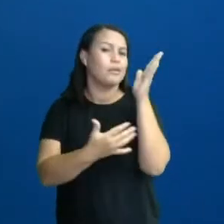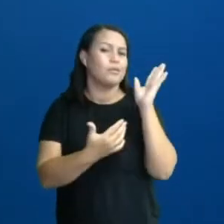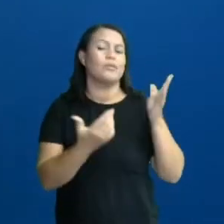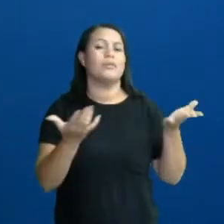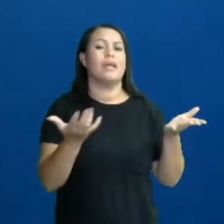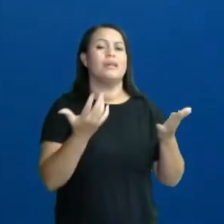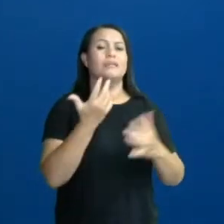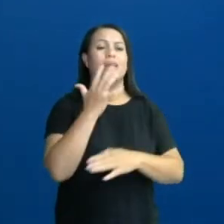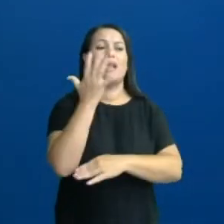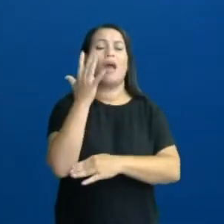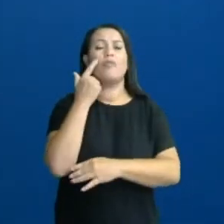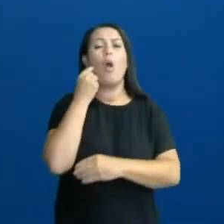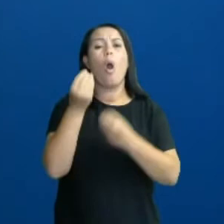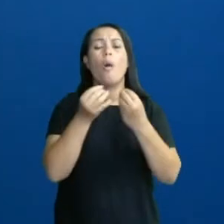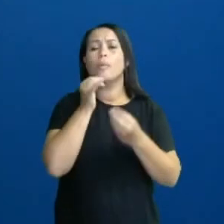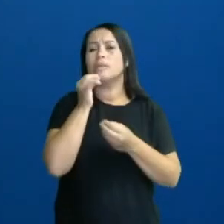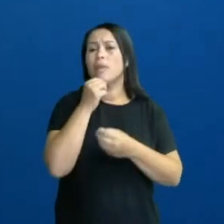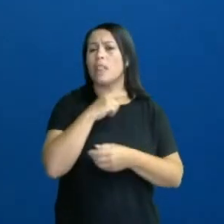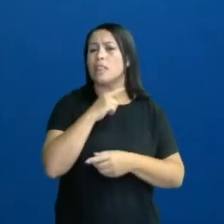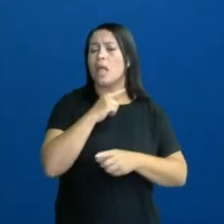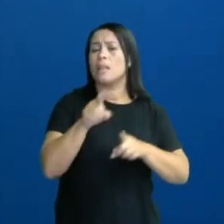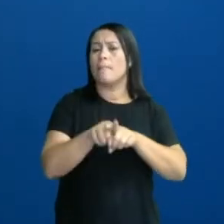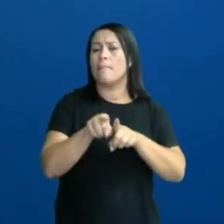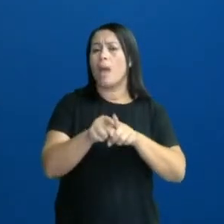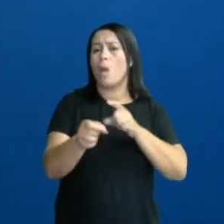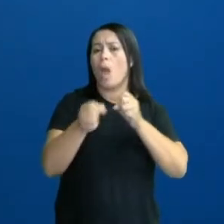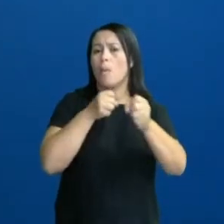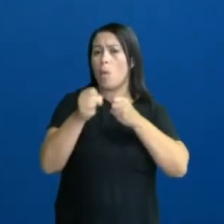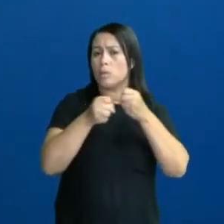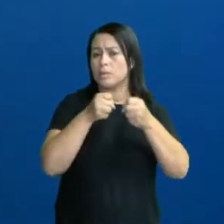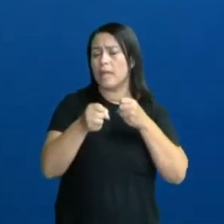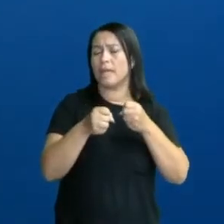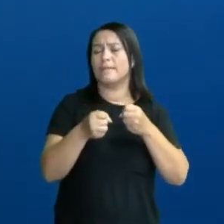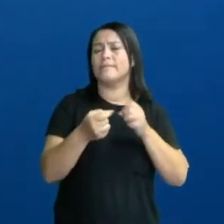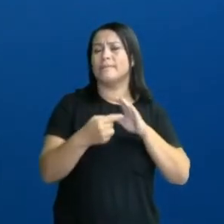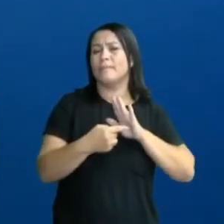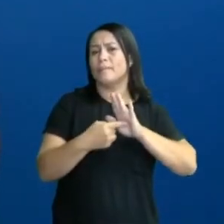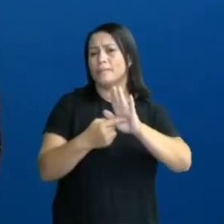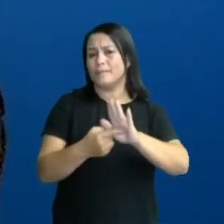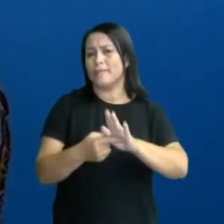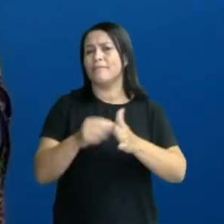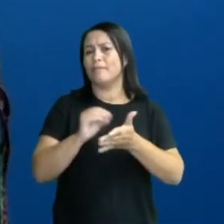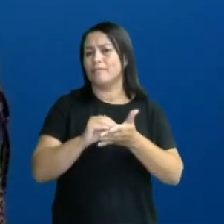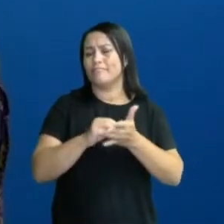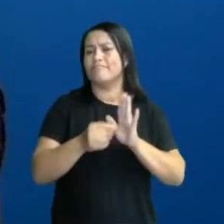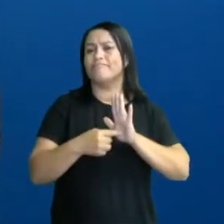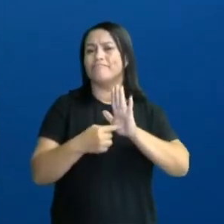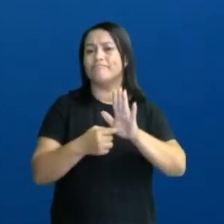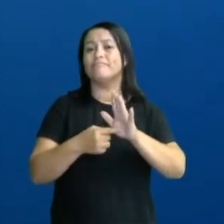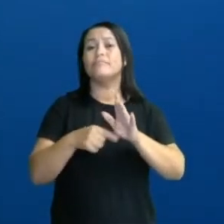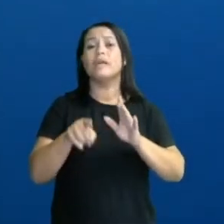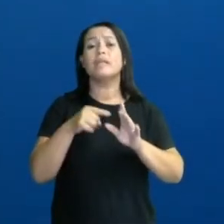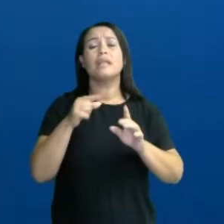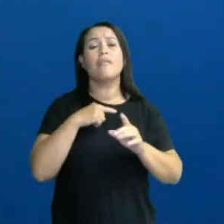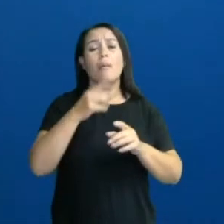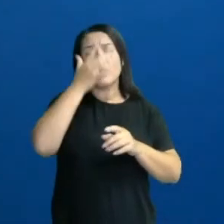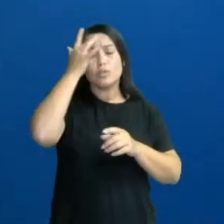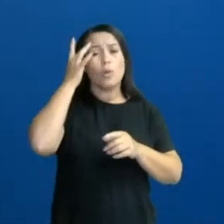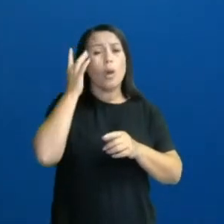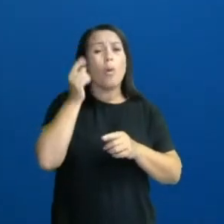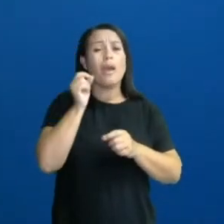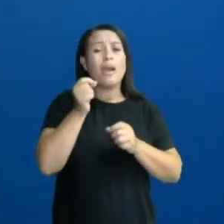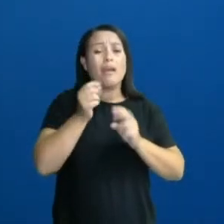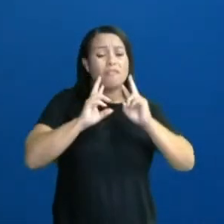Então, eu vi até uma reportagem um dia desses, deveria ser trazido aqui para vocês verem, que estavam investigando como o